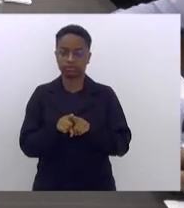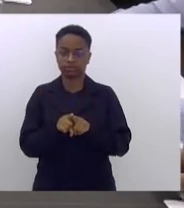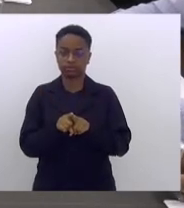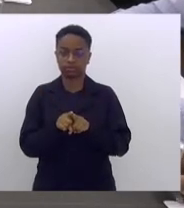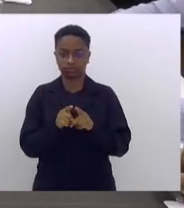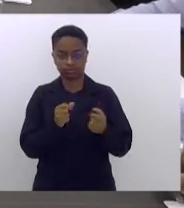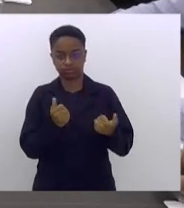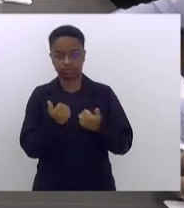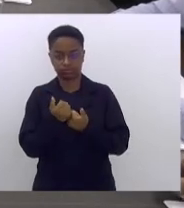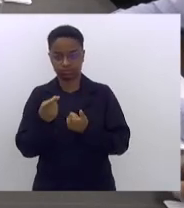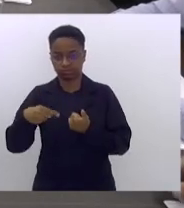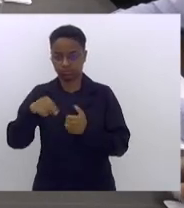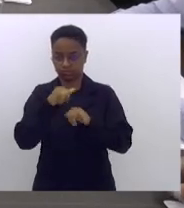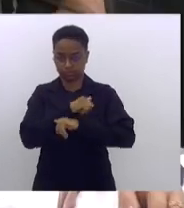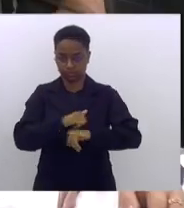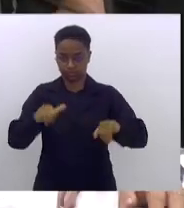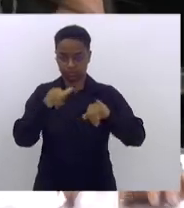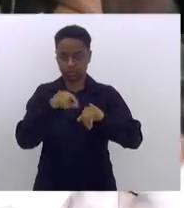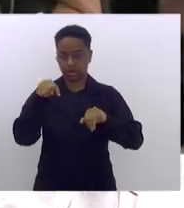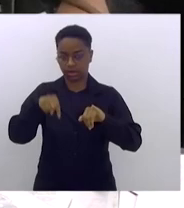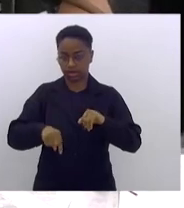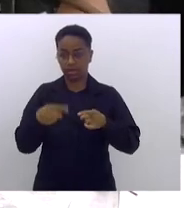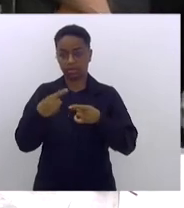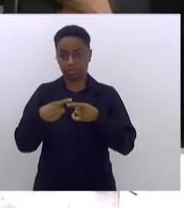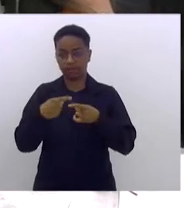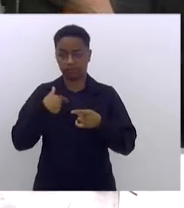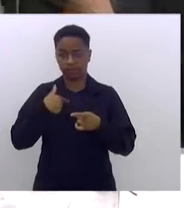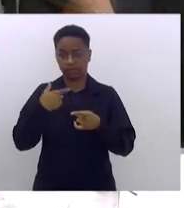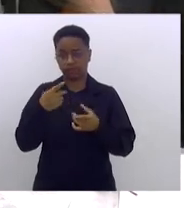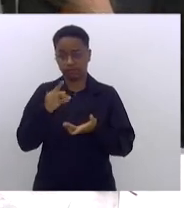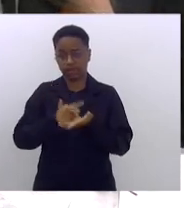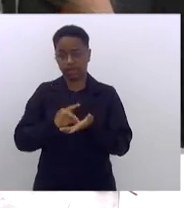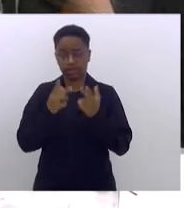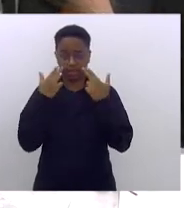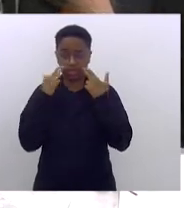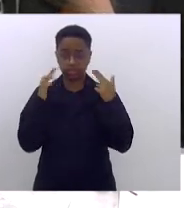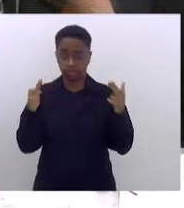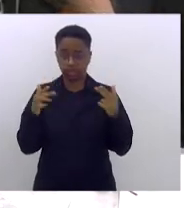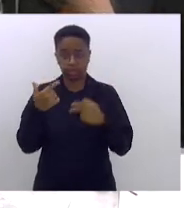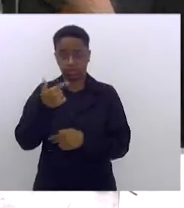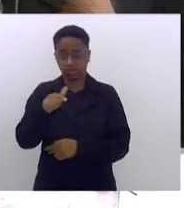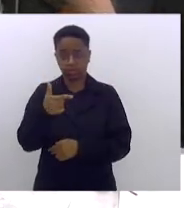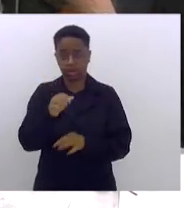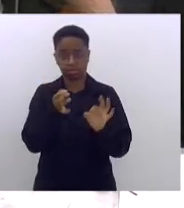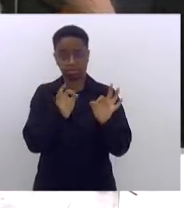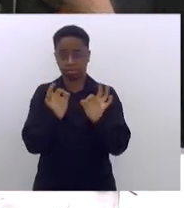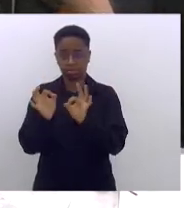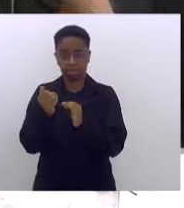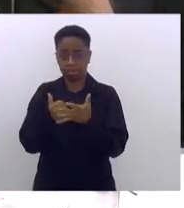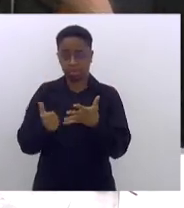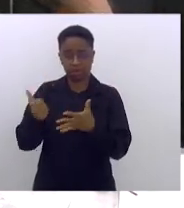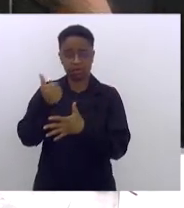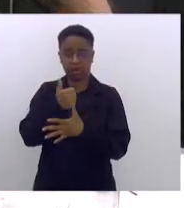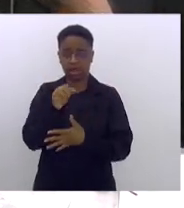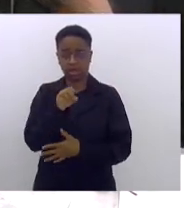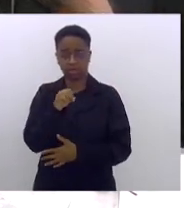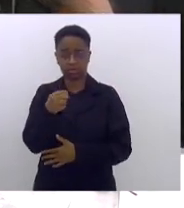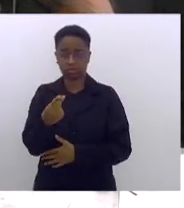ecoa nesta CCJ, que, de fato, eu sou uma testemunha de que não há nenhum tipo de privilégio ou de